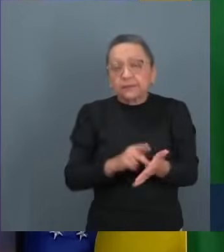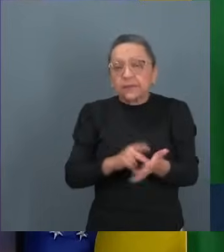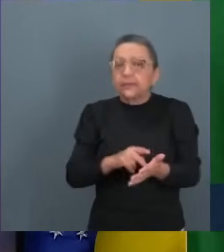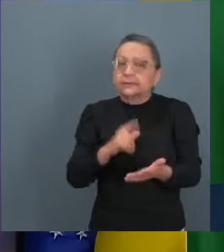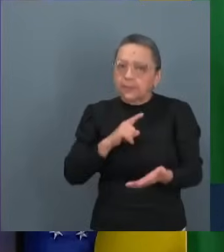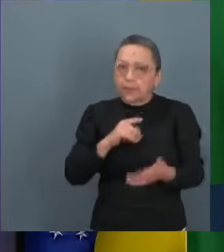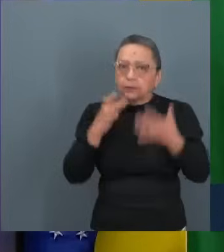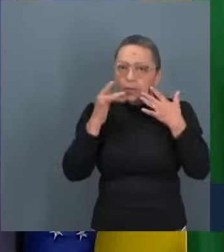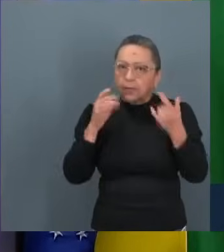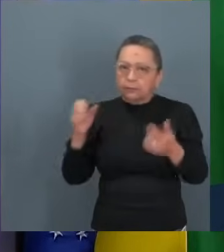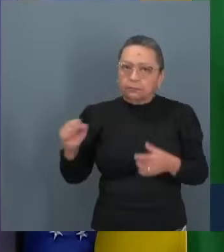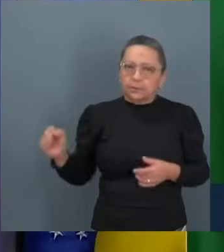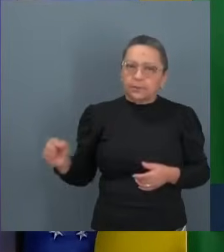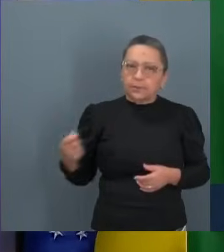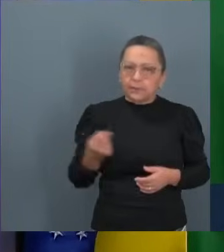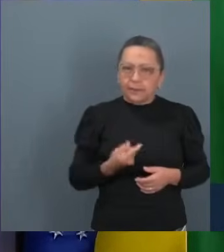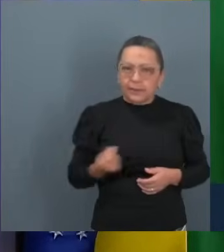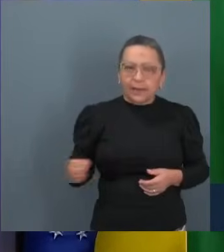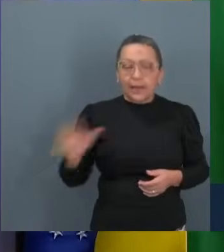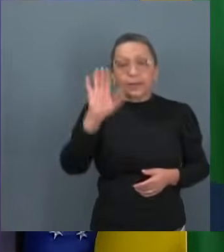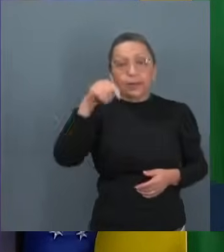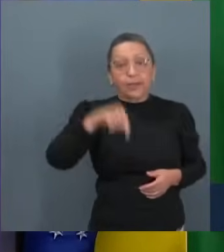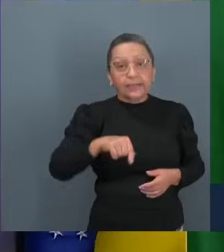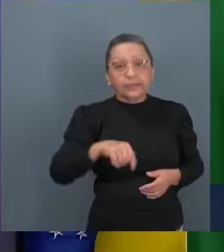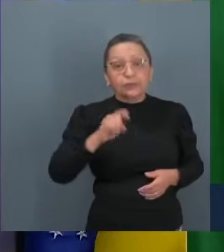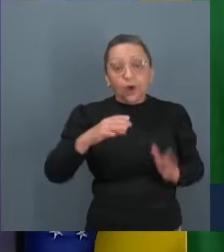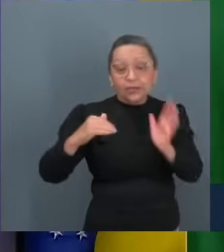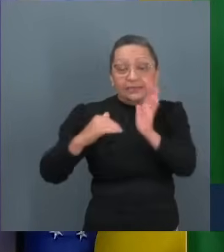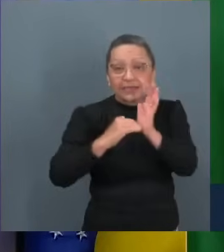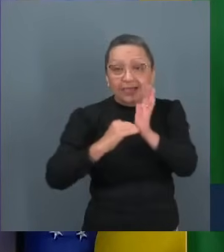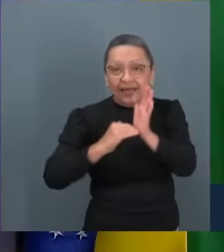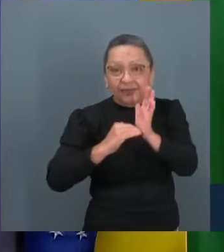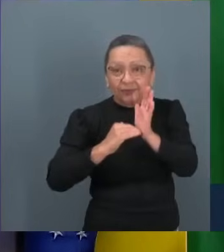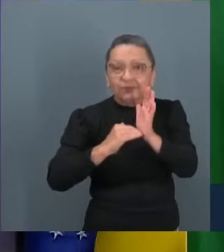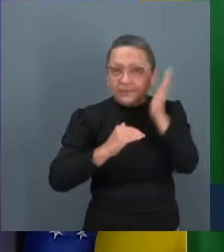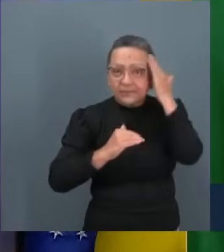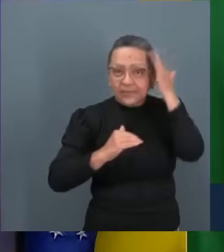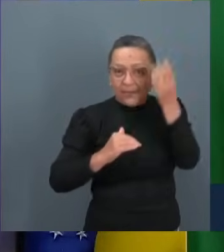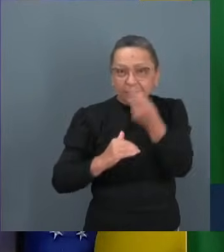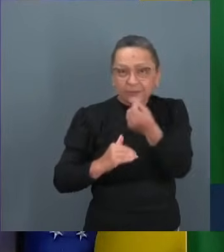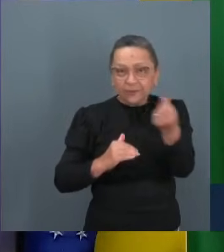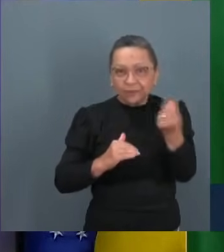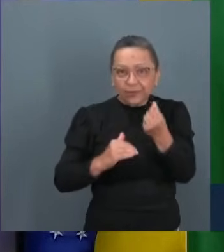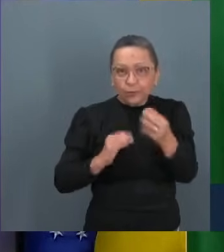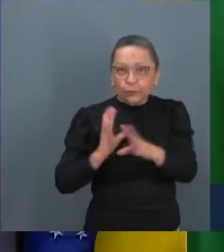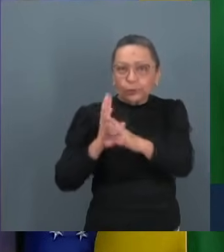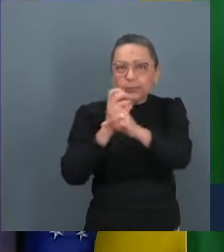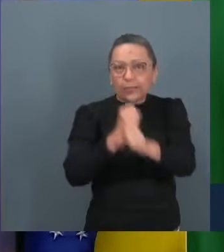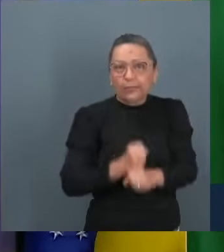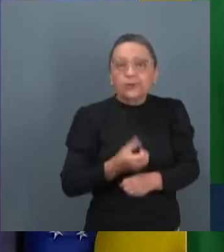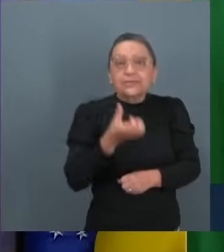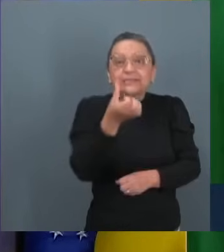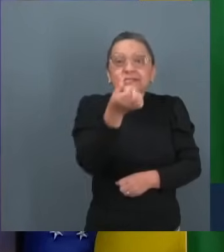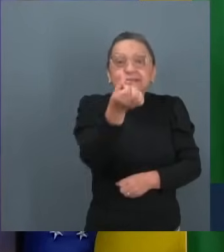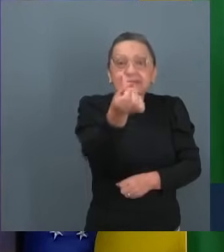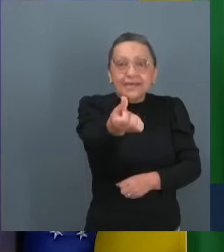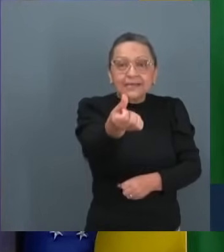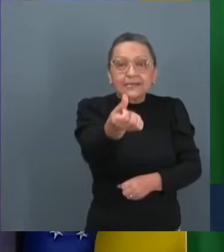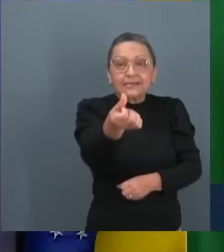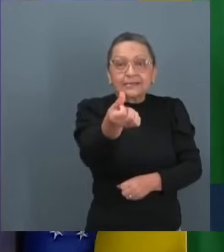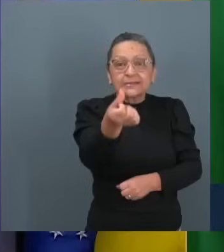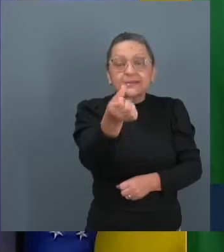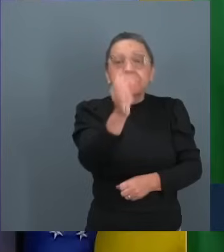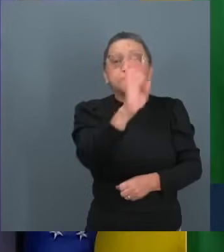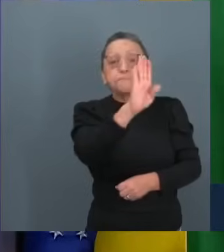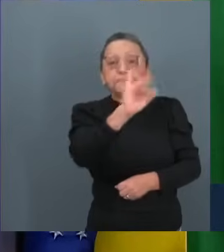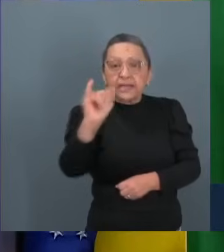aqui. Aqui nós custamos 6 bi, só o Senado, 6 bi, B de bola de índio, milhões, bilhões de reais por